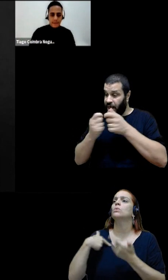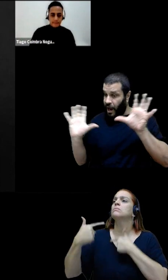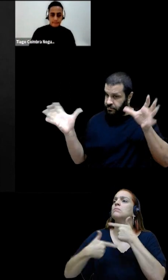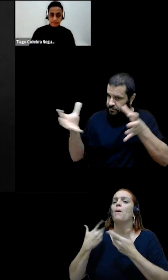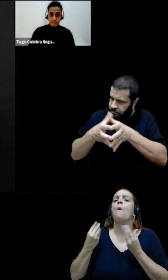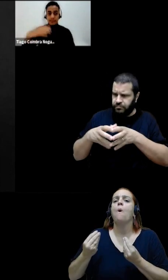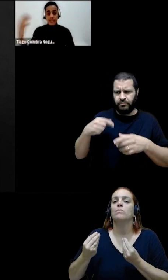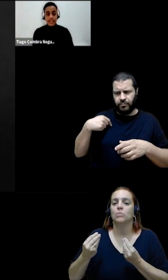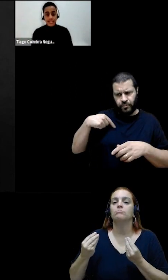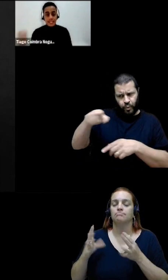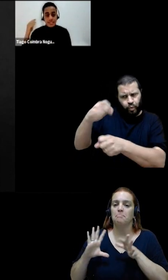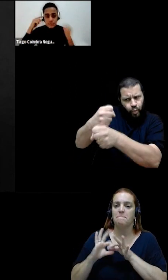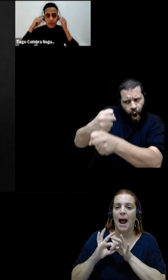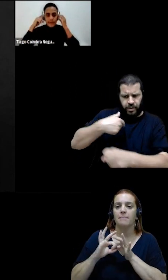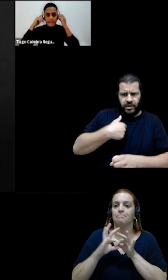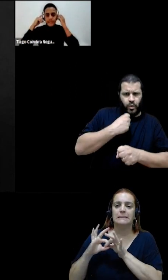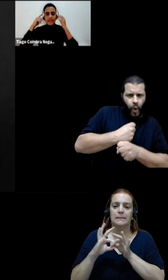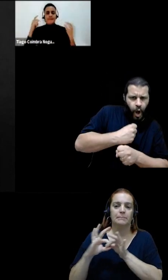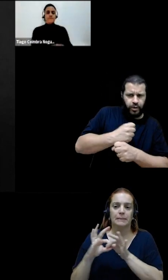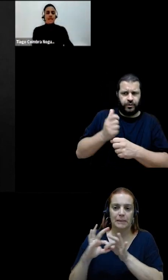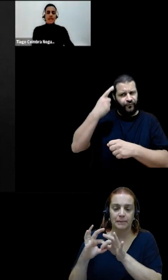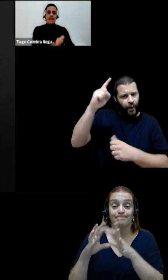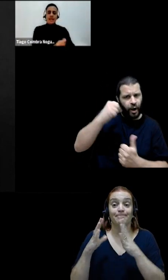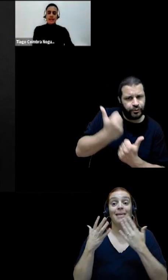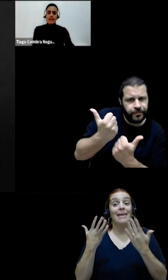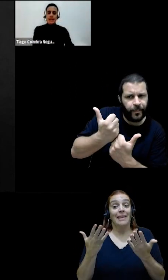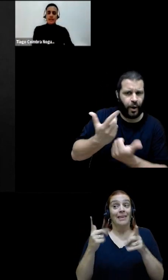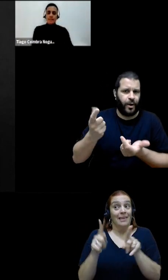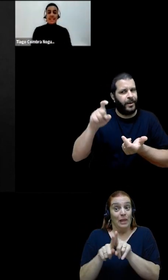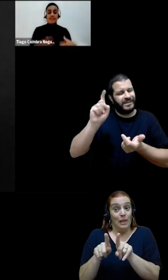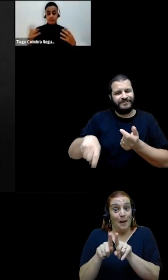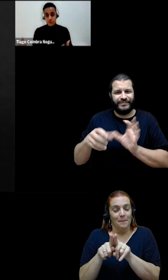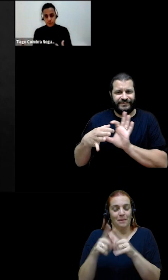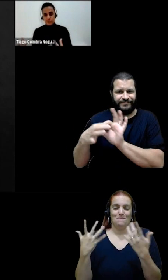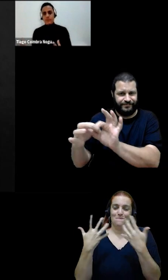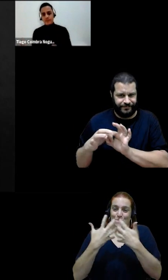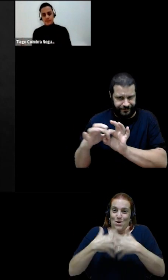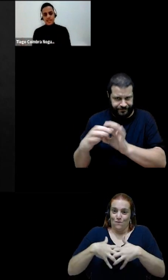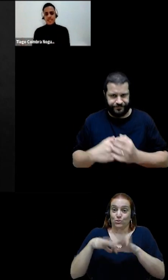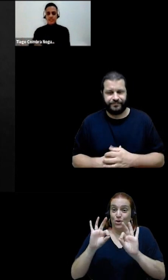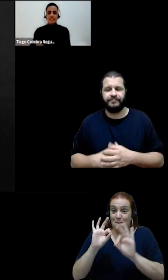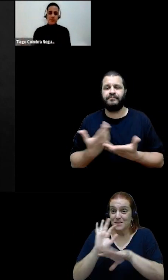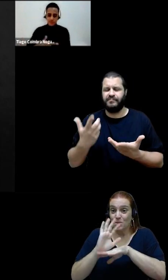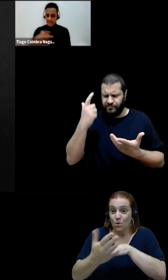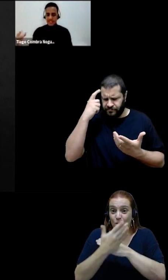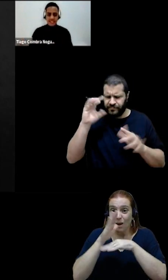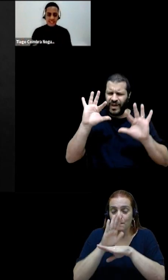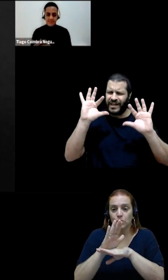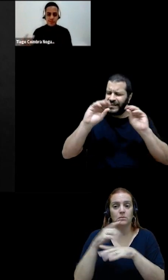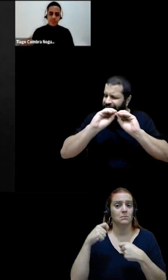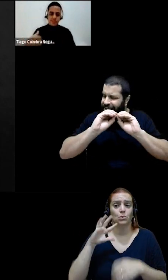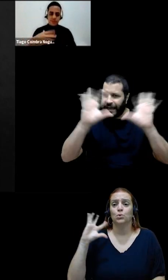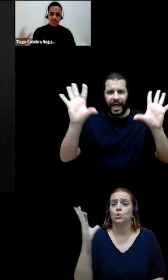o trabalho. Além disso, né, para que funcione de forma colaborativa, todos têm que